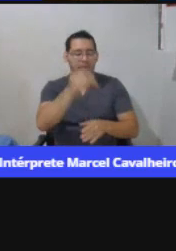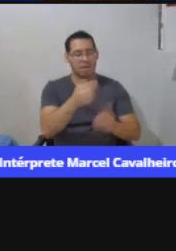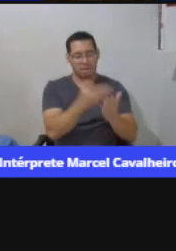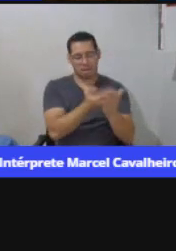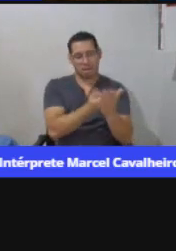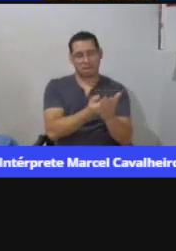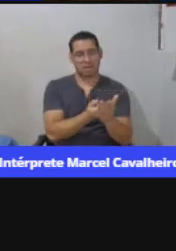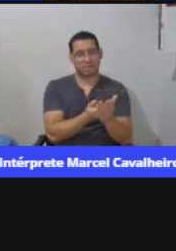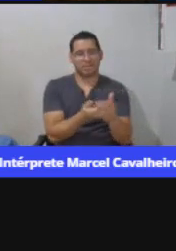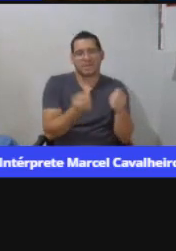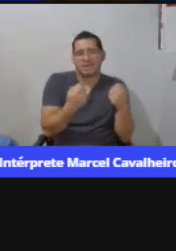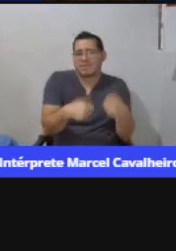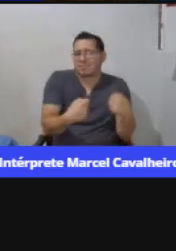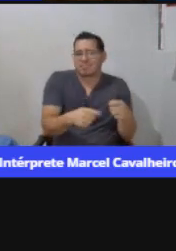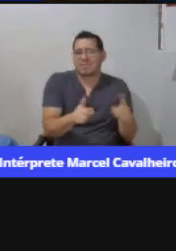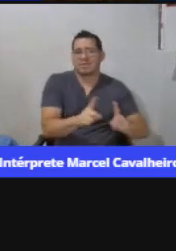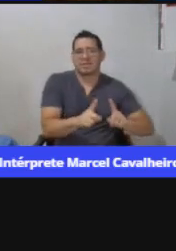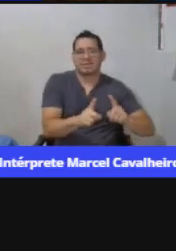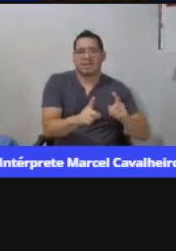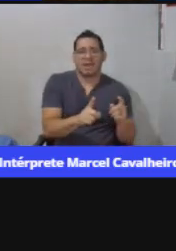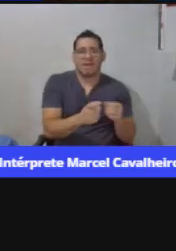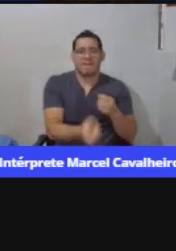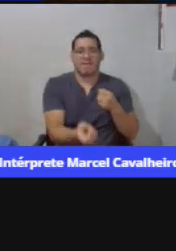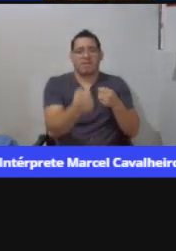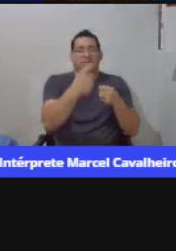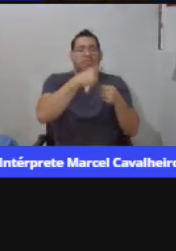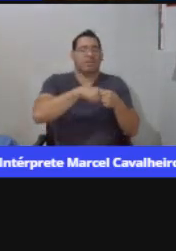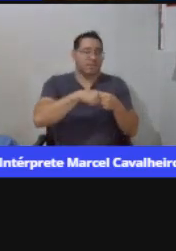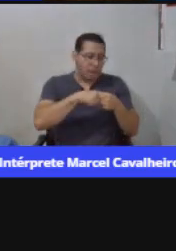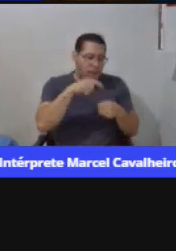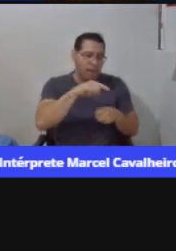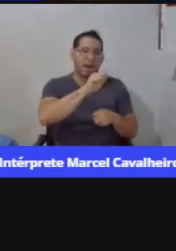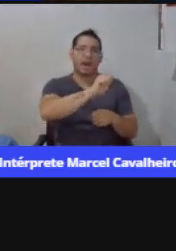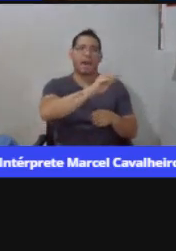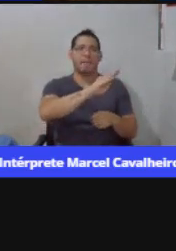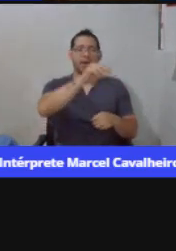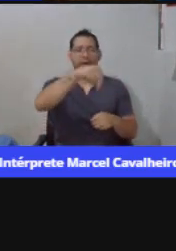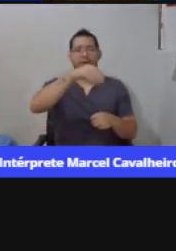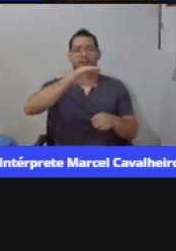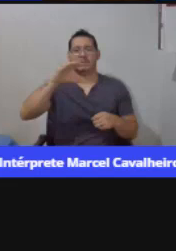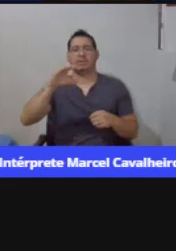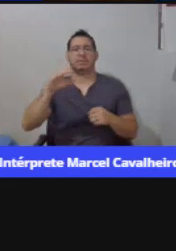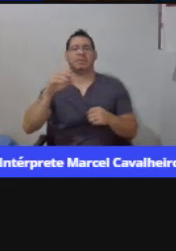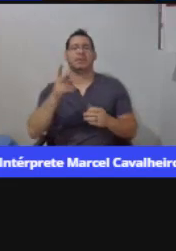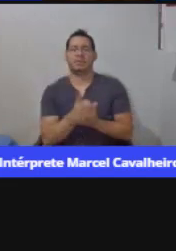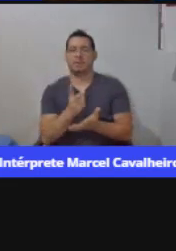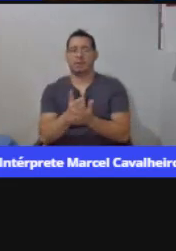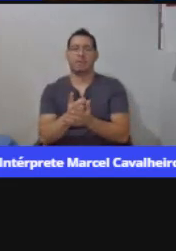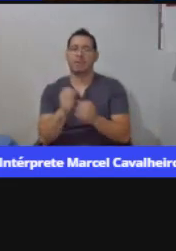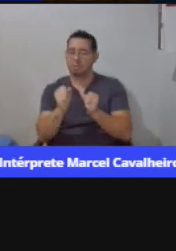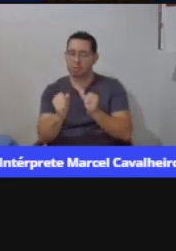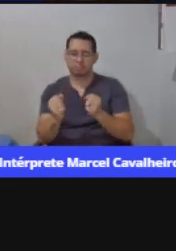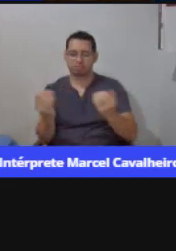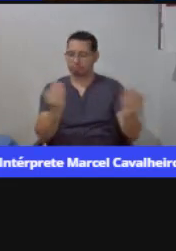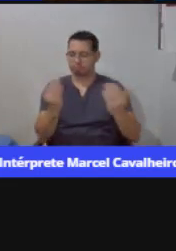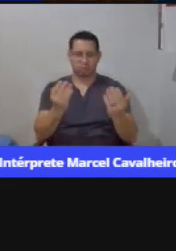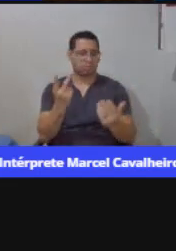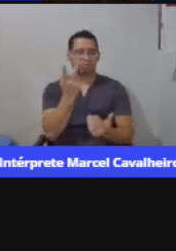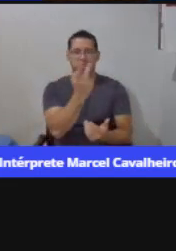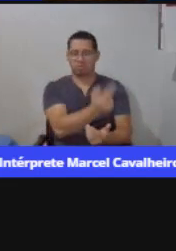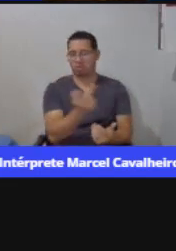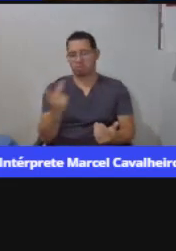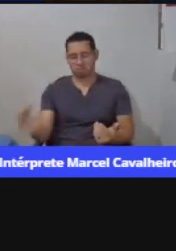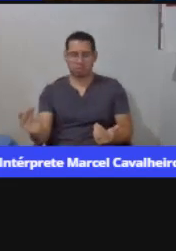necessário pegar a BNCC toda vez. Você pode acompanhar tanto pelo referencial